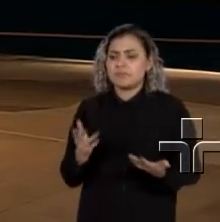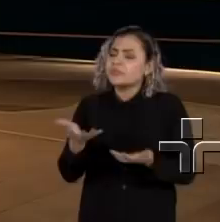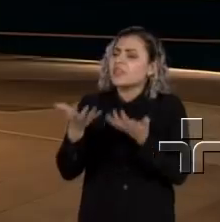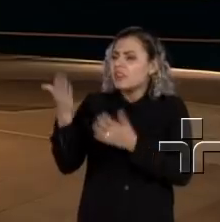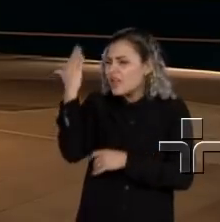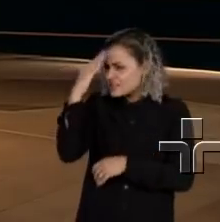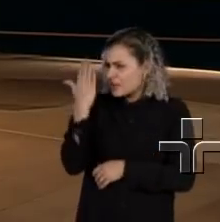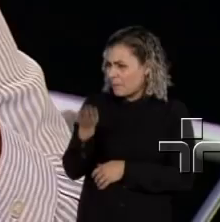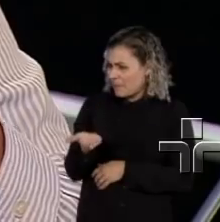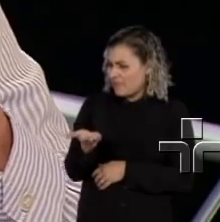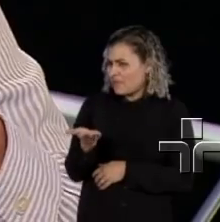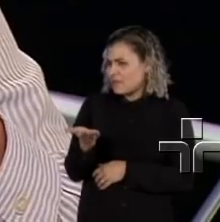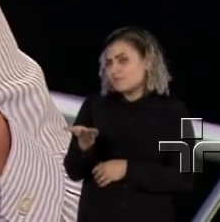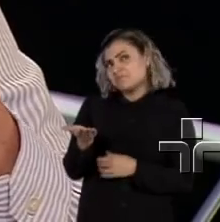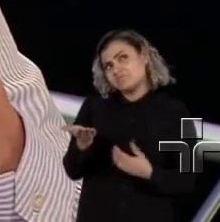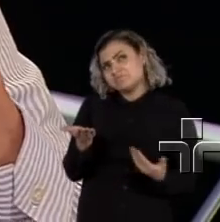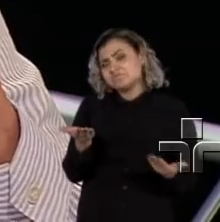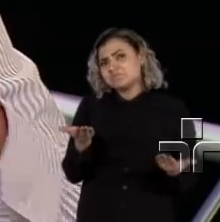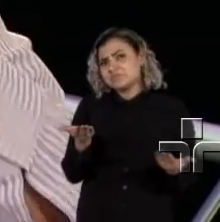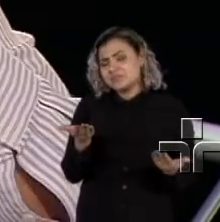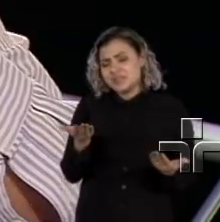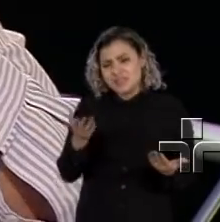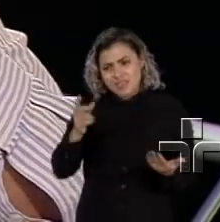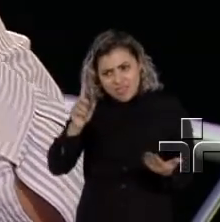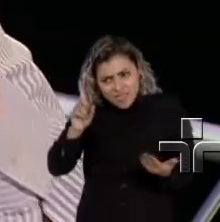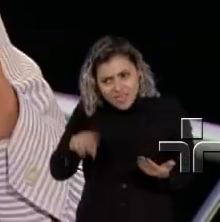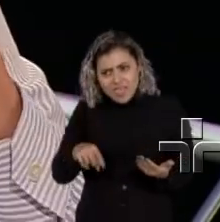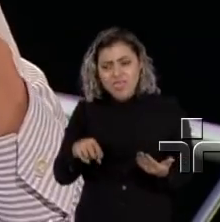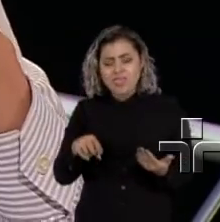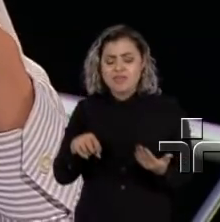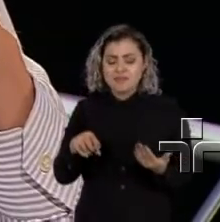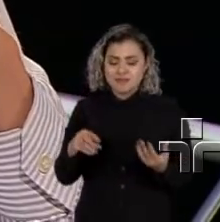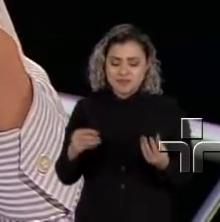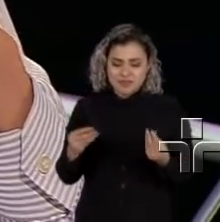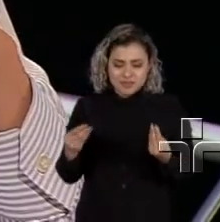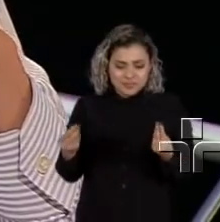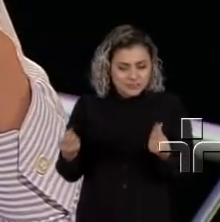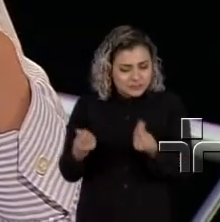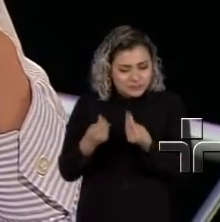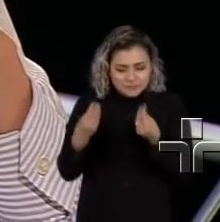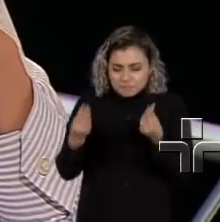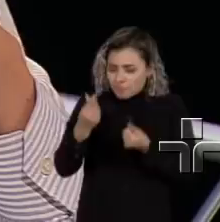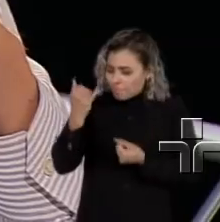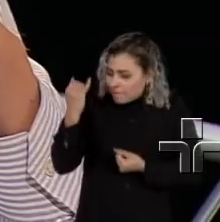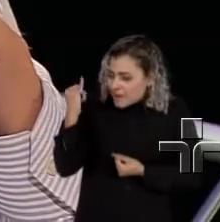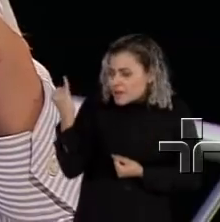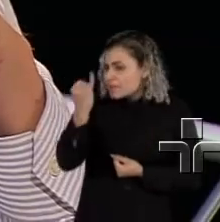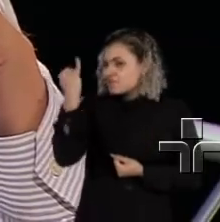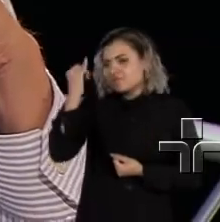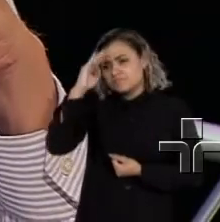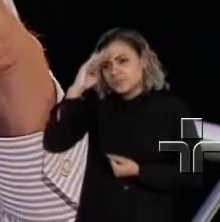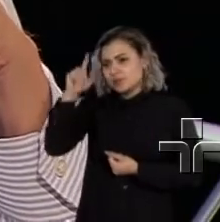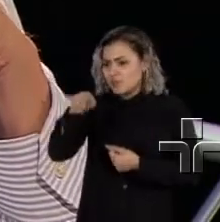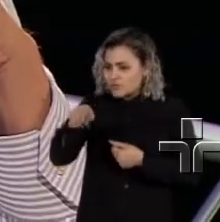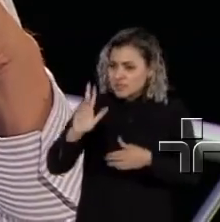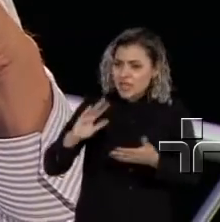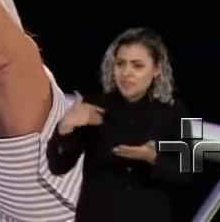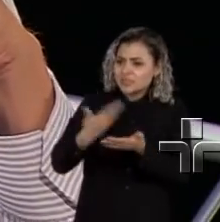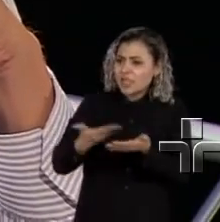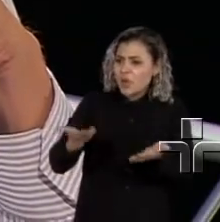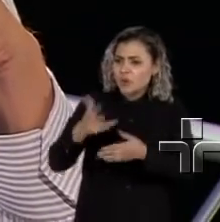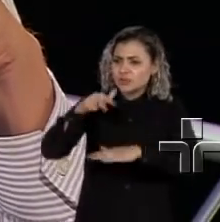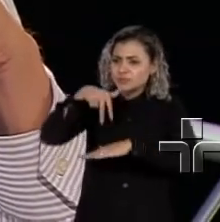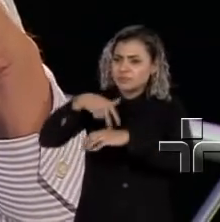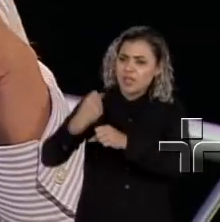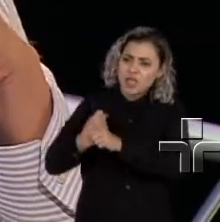saber se esse talvez seja assim uma das essências fundamentais que você tem permanecido no mercado